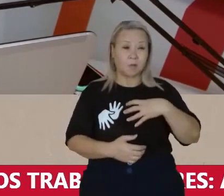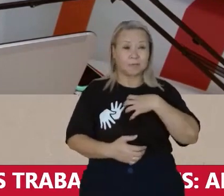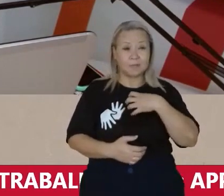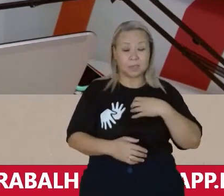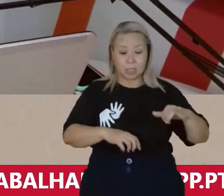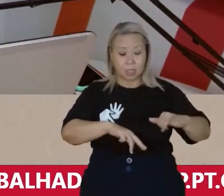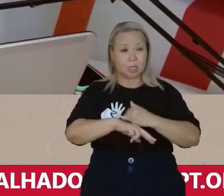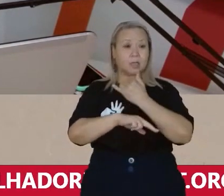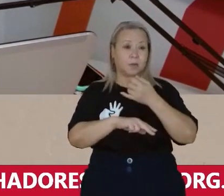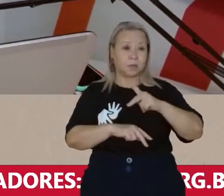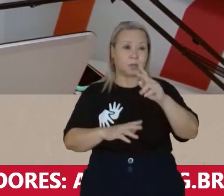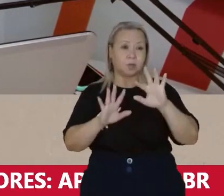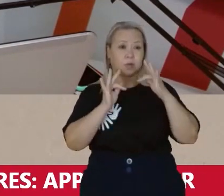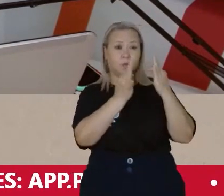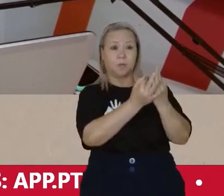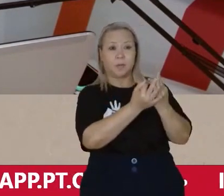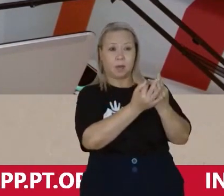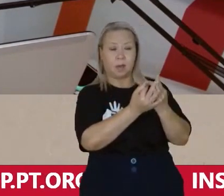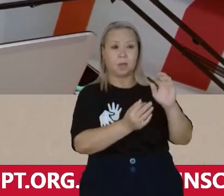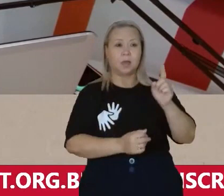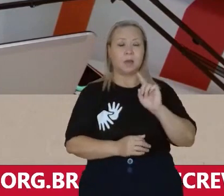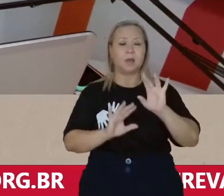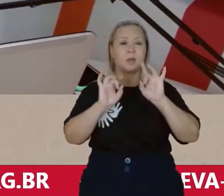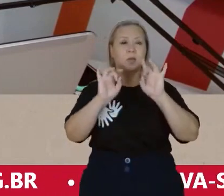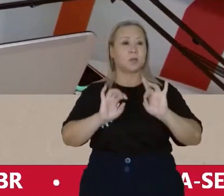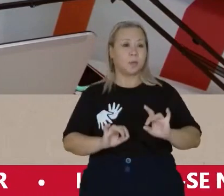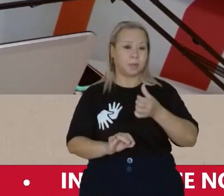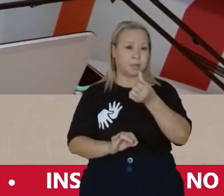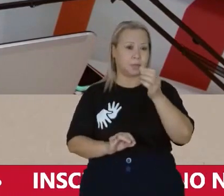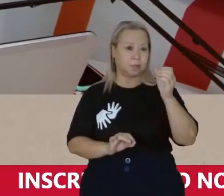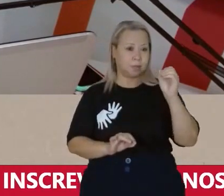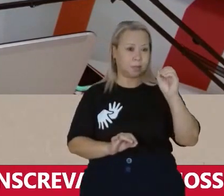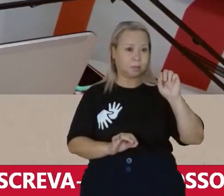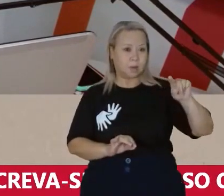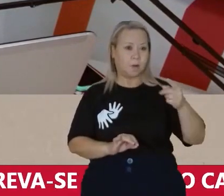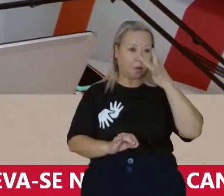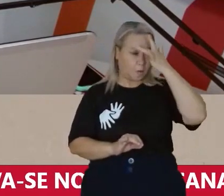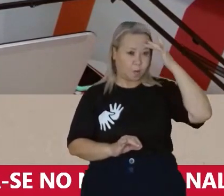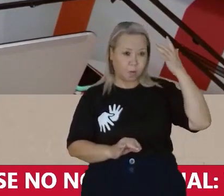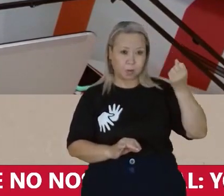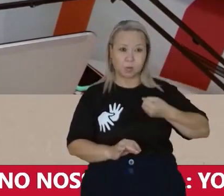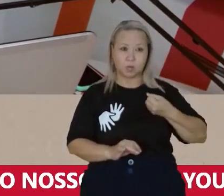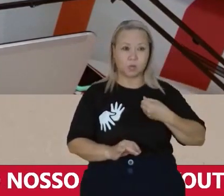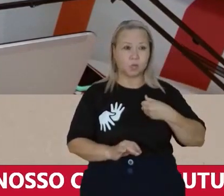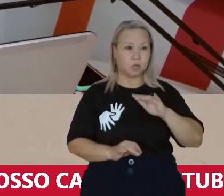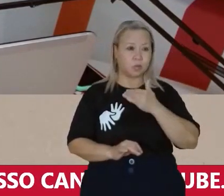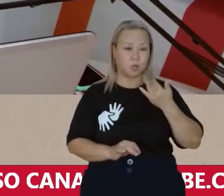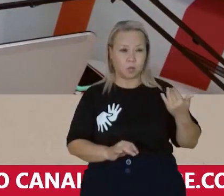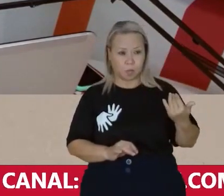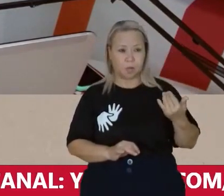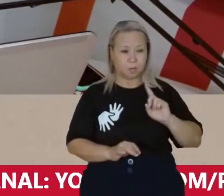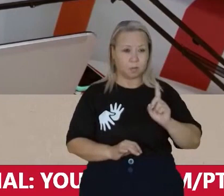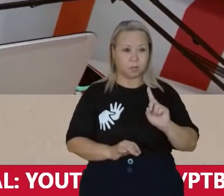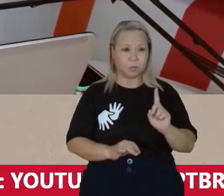as vítimas e seus familiares, que não são apenas as 600 mil pessoas, né, falecidas, 603 e